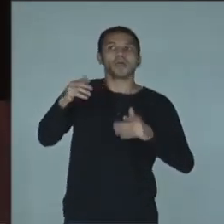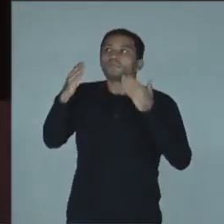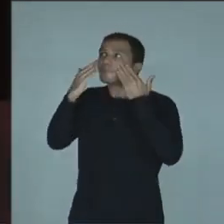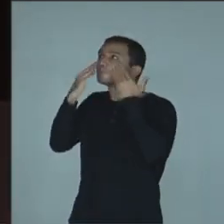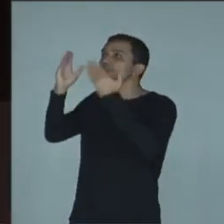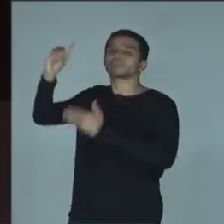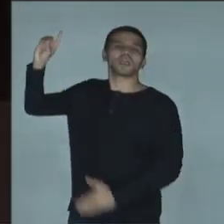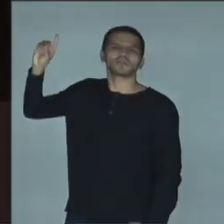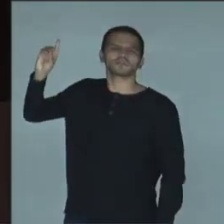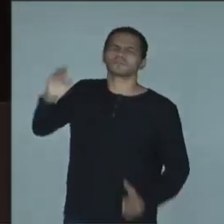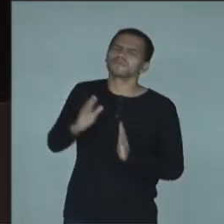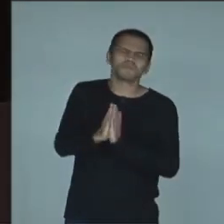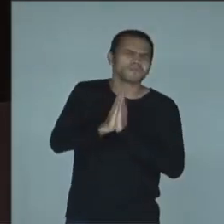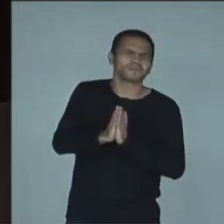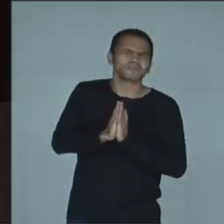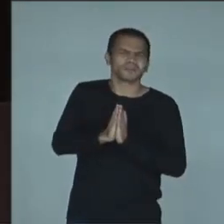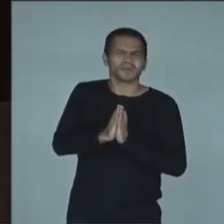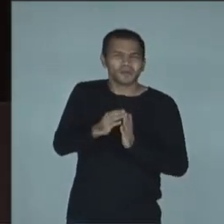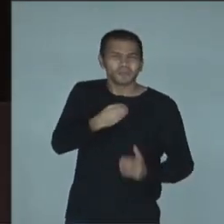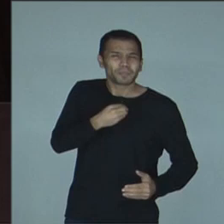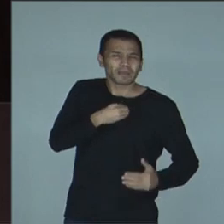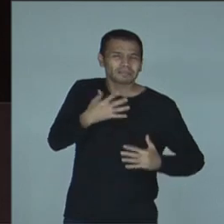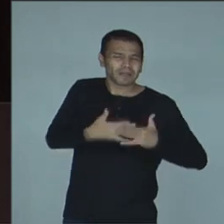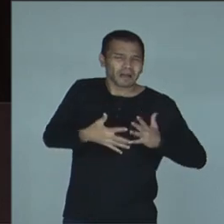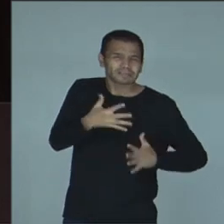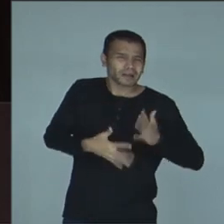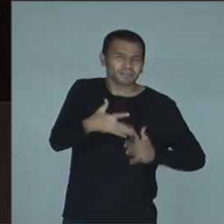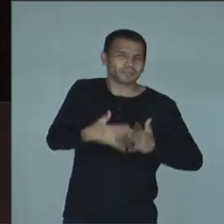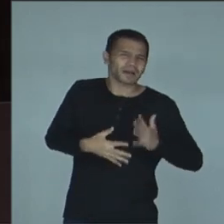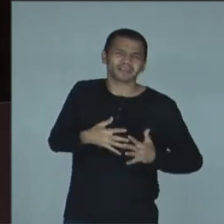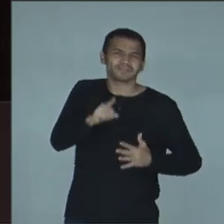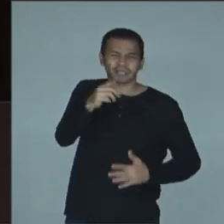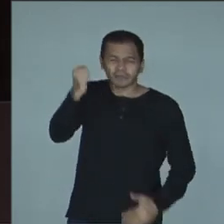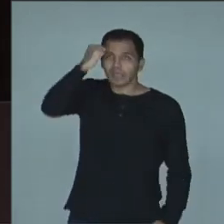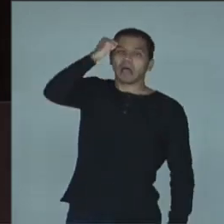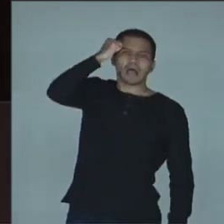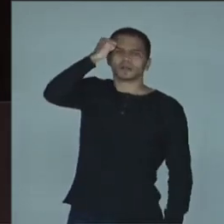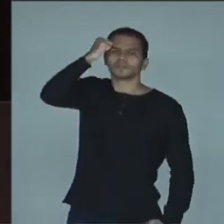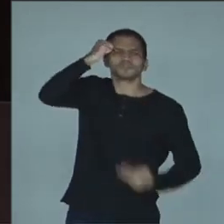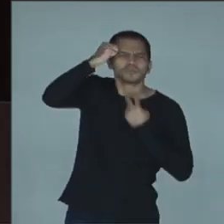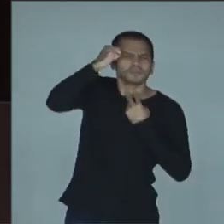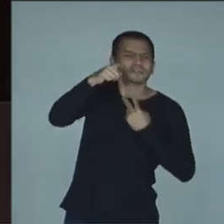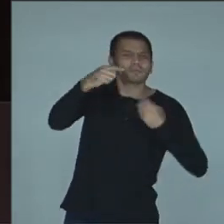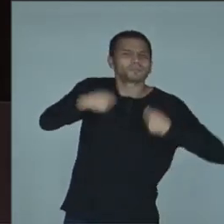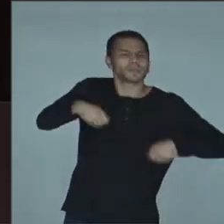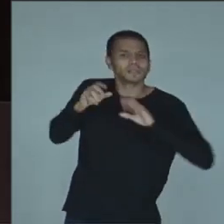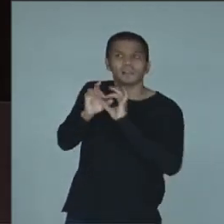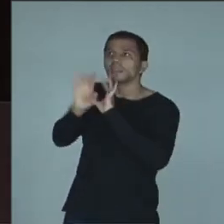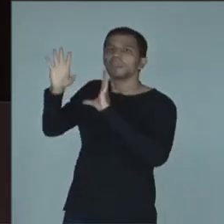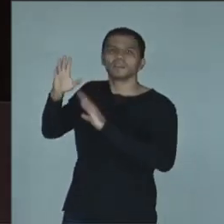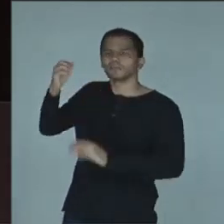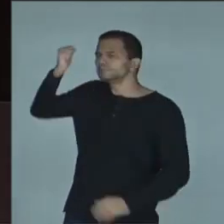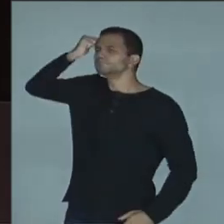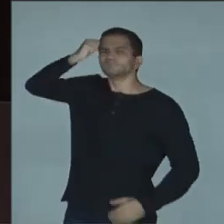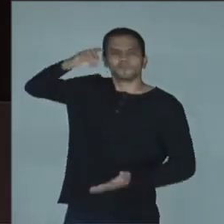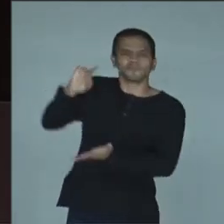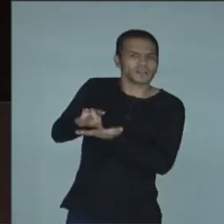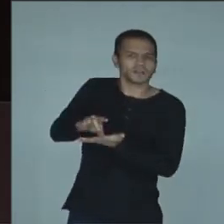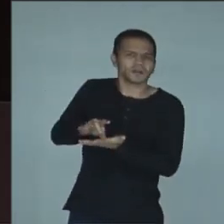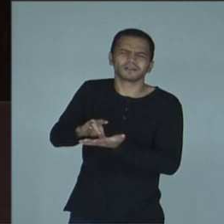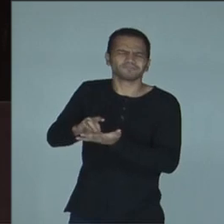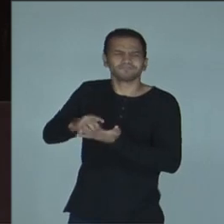Será que teu pecado te atrapalhando você pedir perdão para o teu Deus será que você tá tão sem graça da forma que você tem vivido